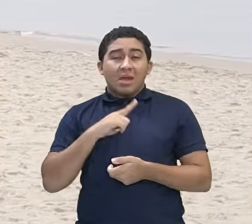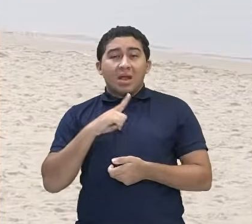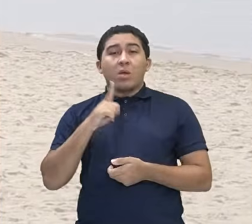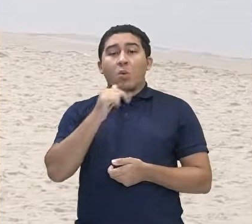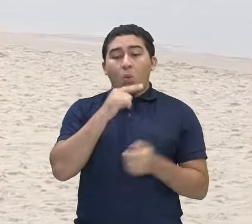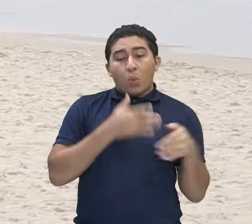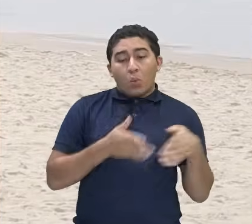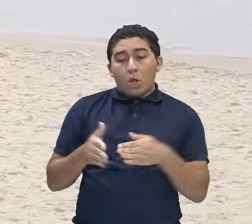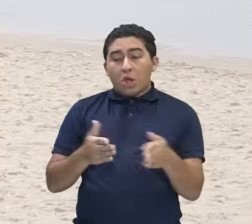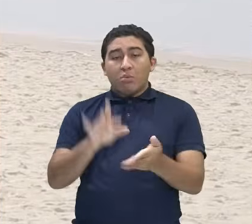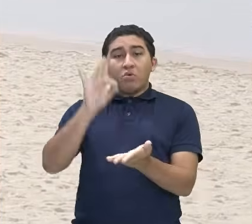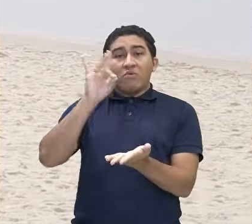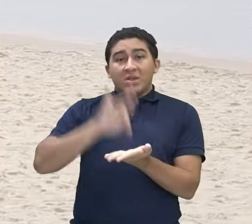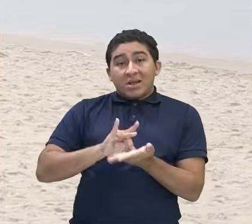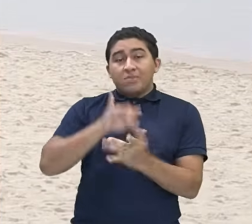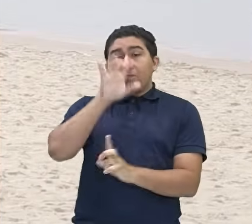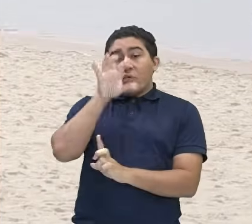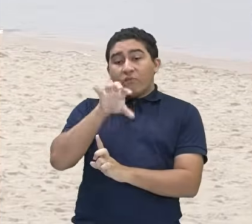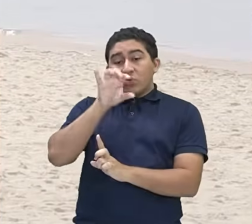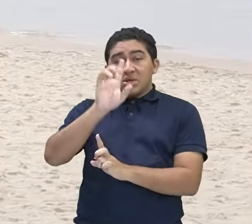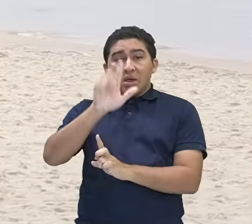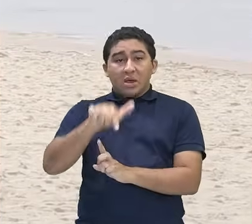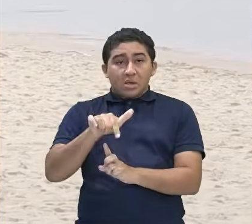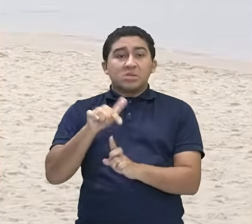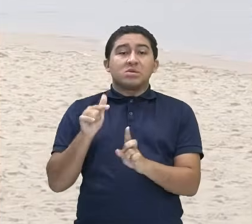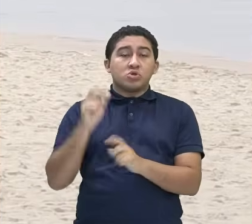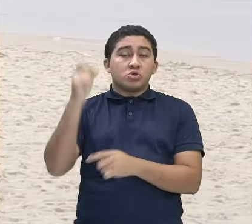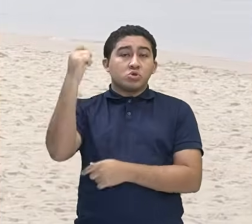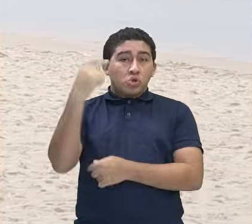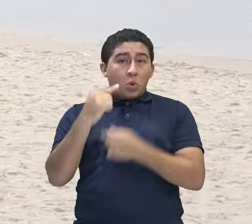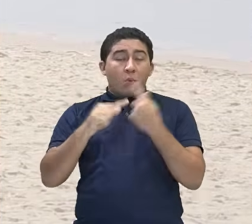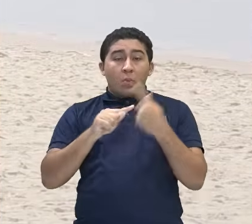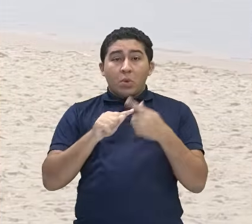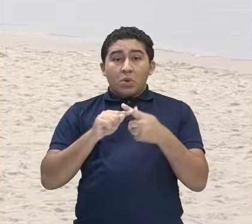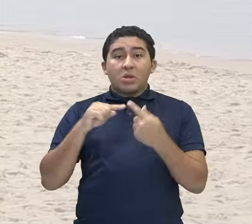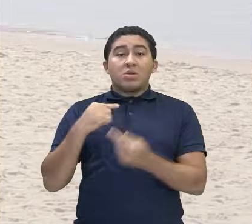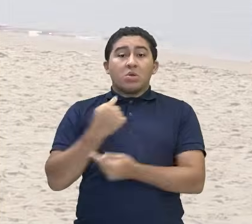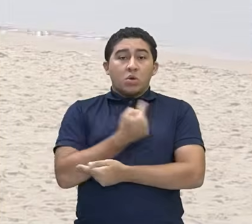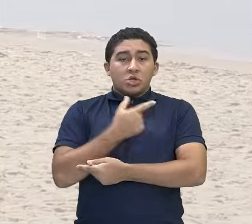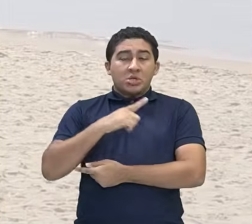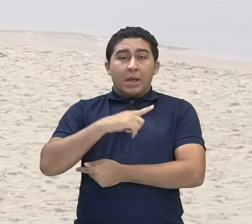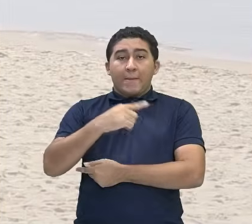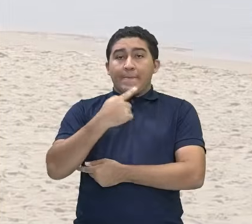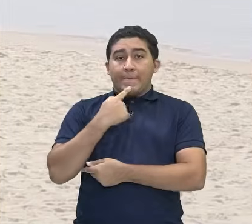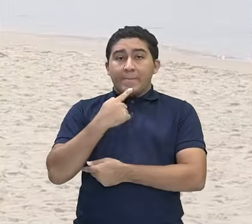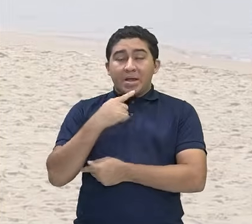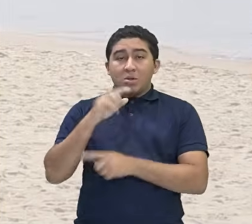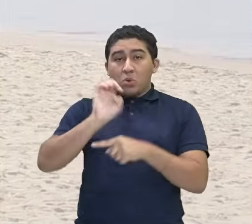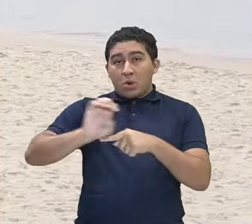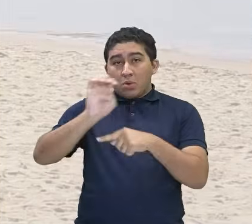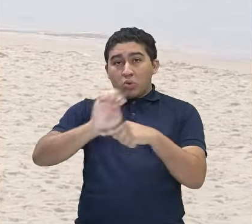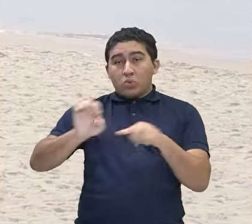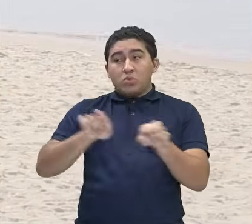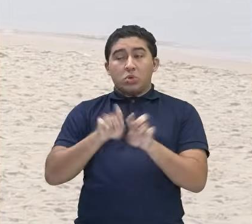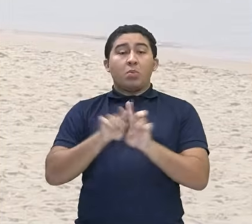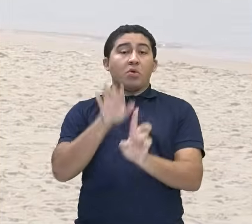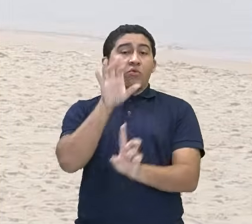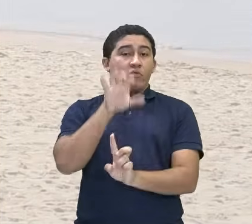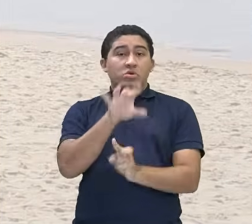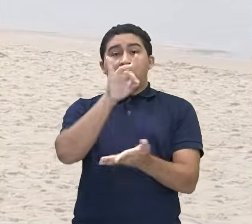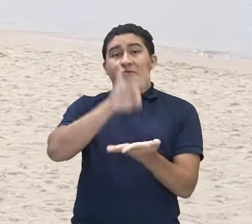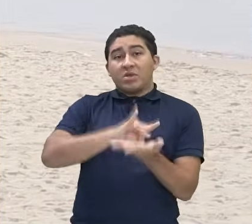acaba influenciando essa incidência solar por conta de nós estarmos próximo à linha do Equador, acaba sendo